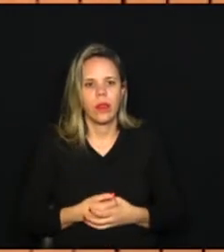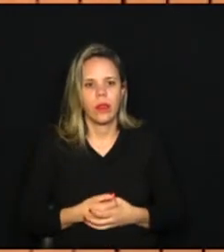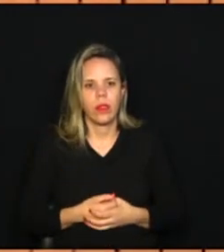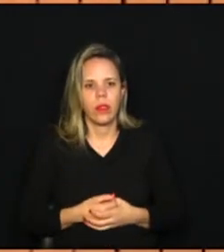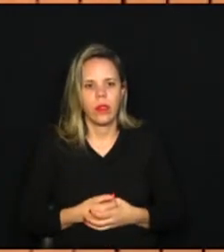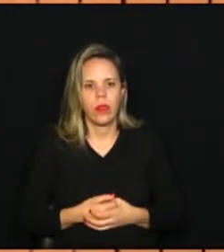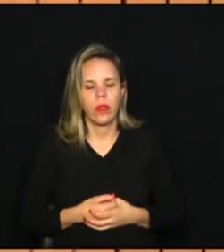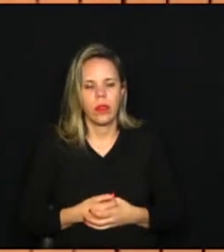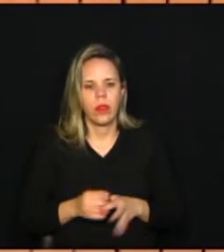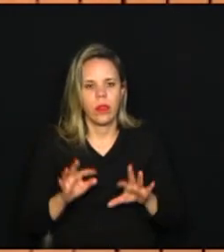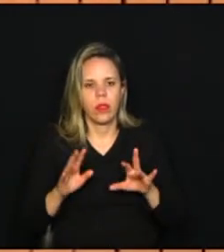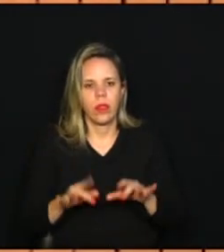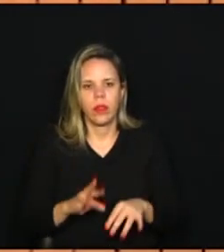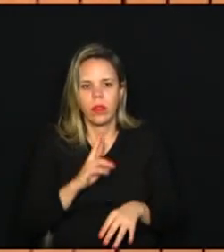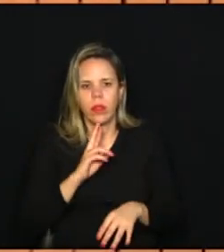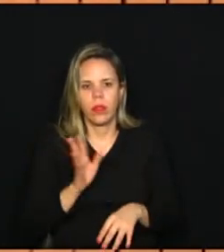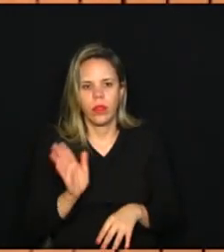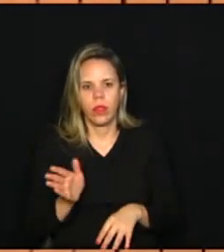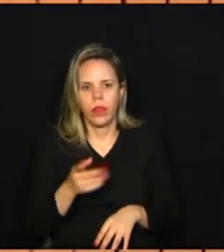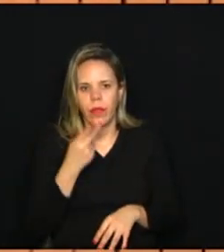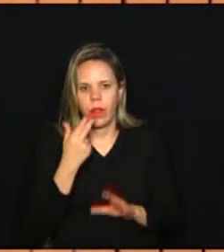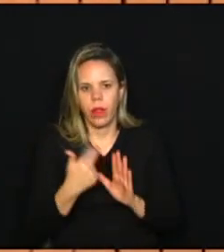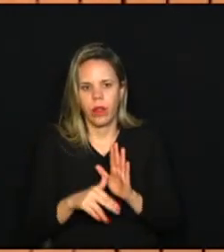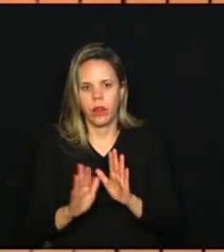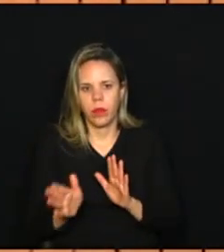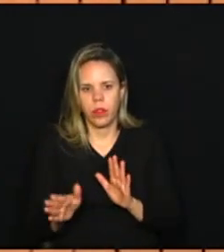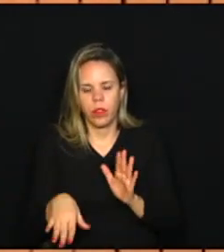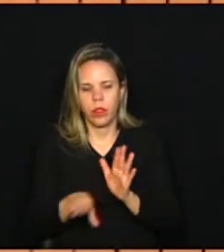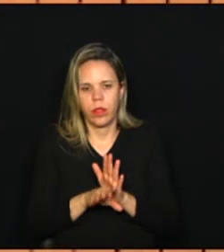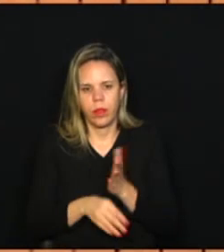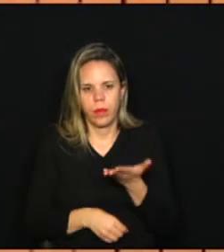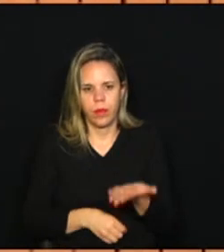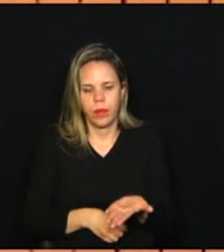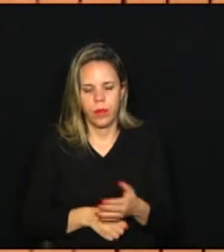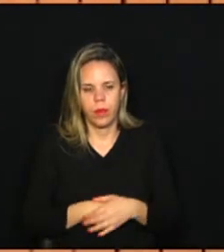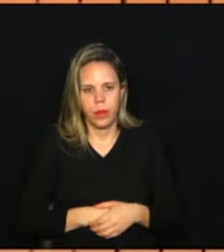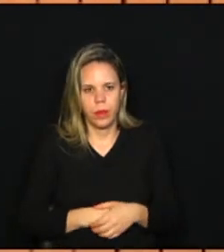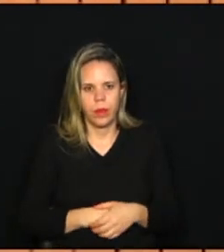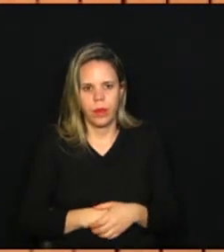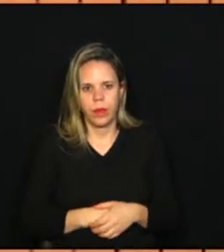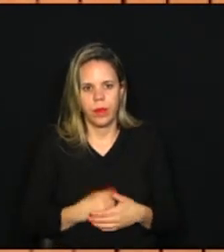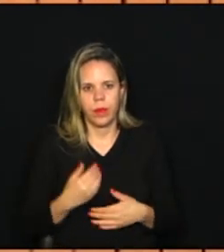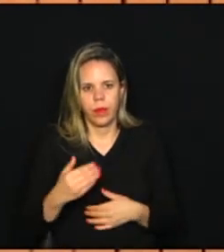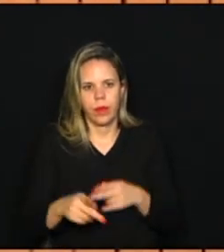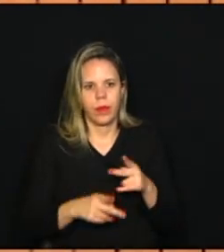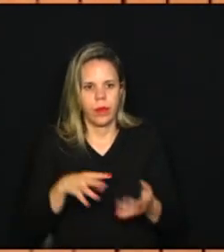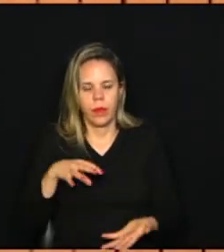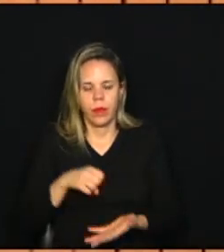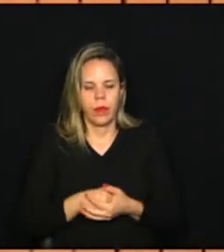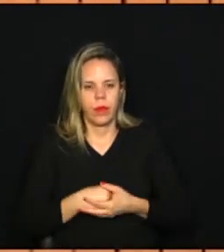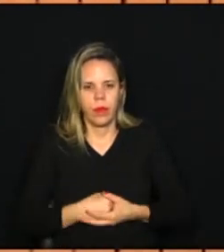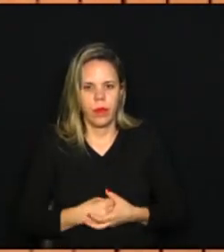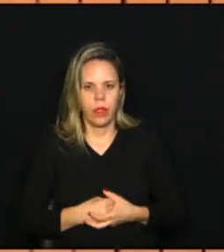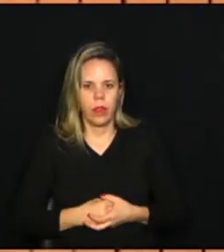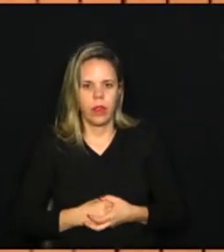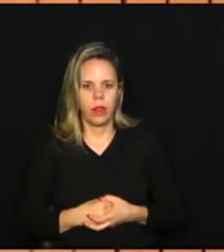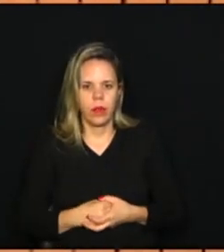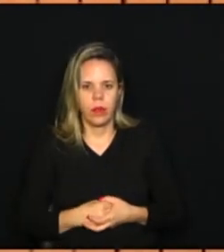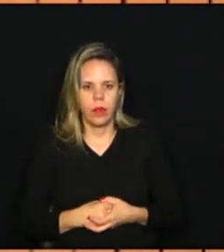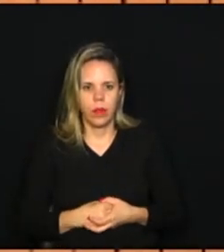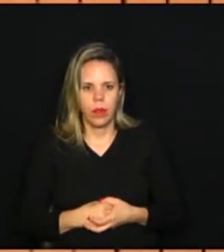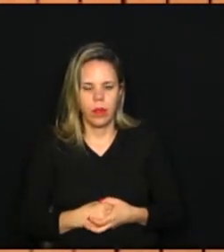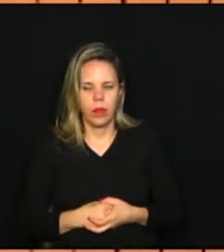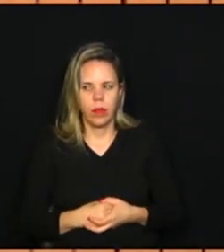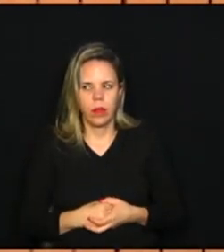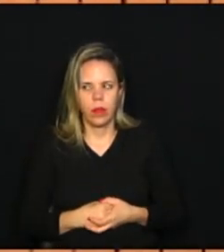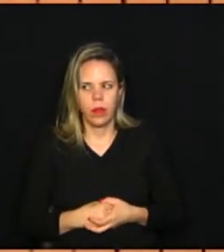no chat, a gente já fala o nome, já chega aqui para mim, quem seria o próximo inscrito a fazer as questões,